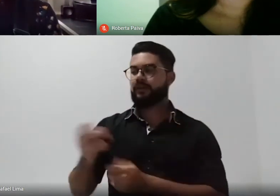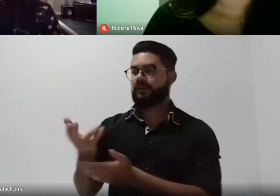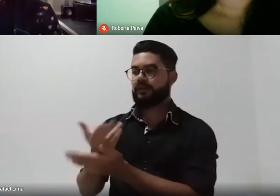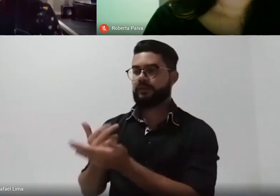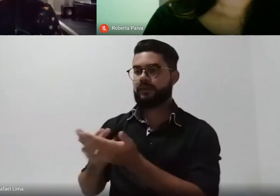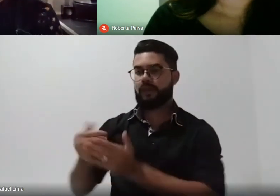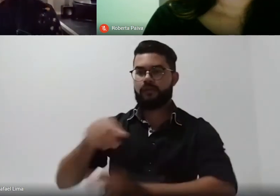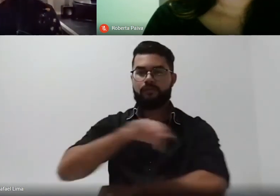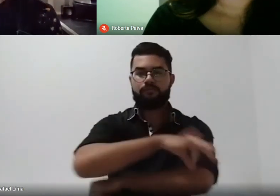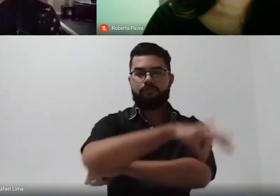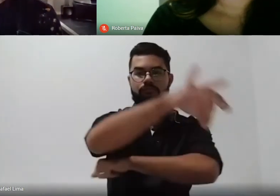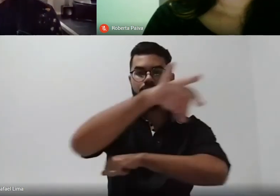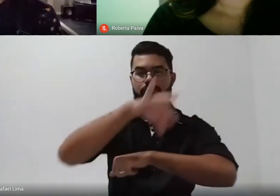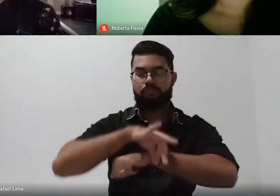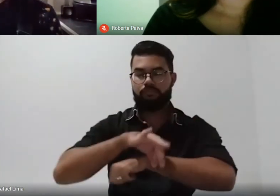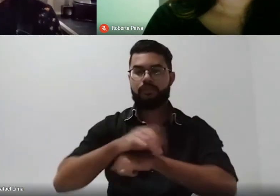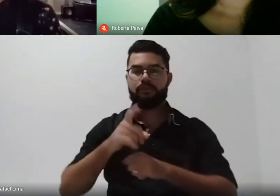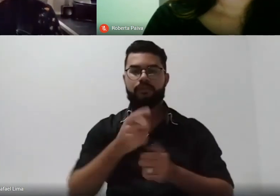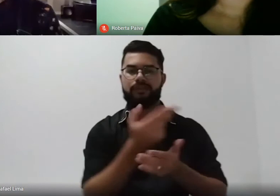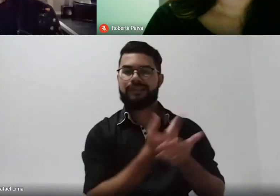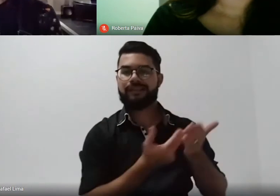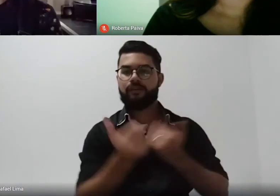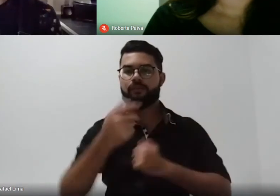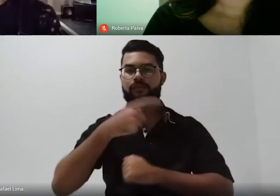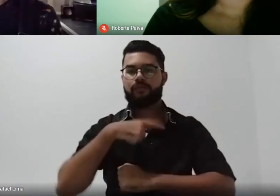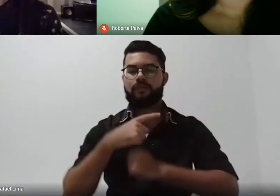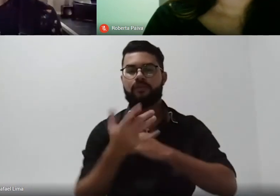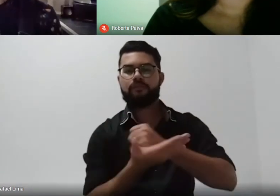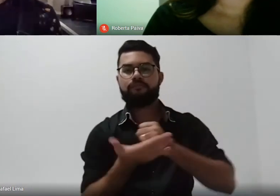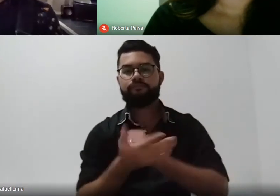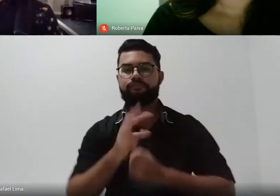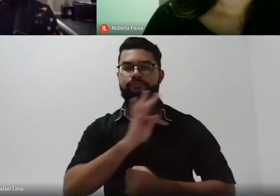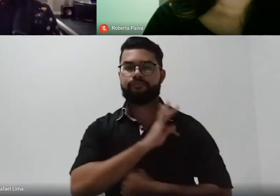Então, desenho básico técnico, ele está no 1º ano,